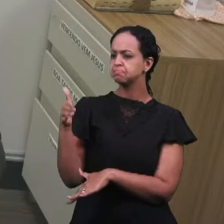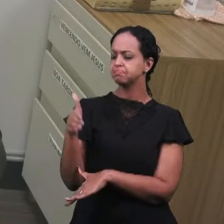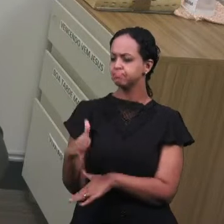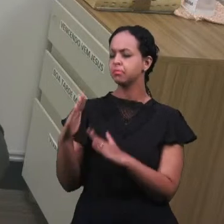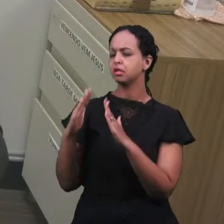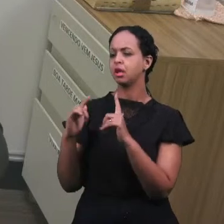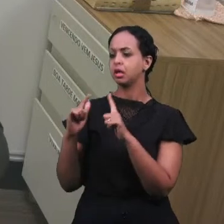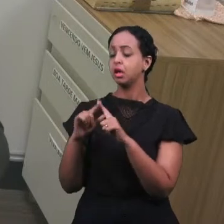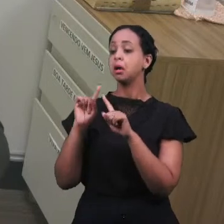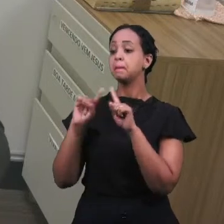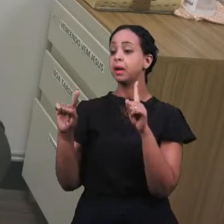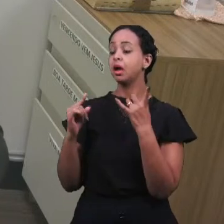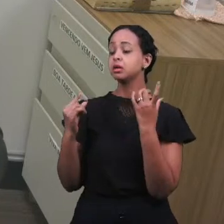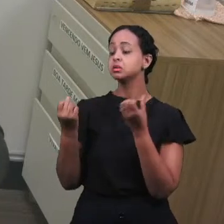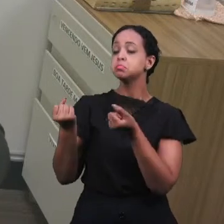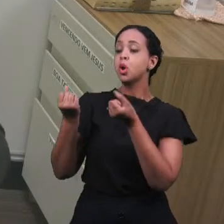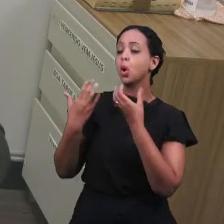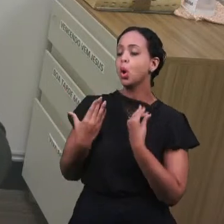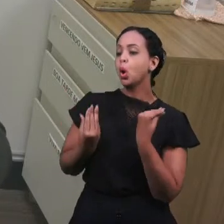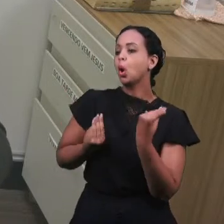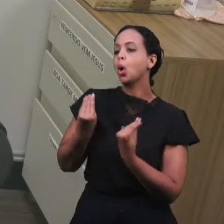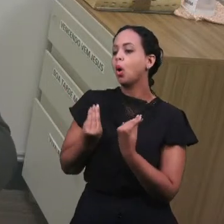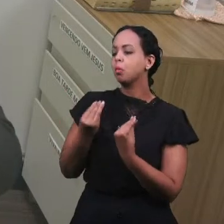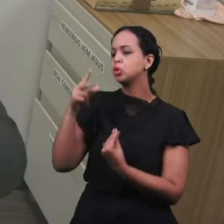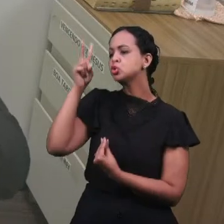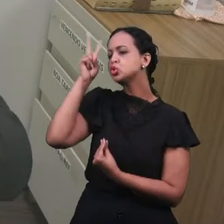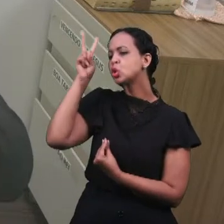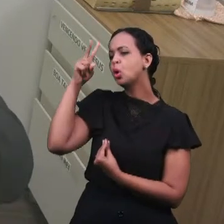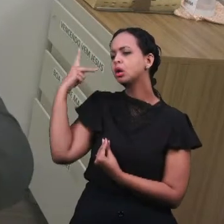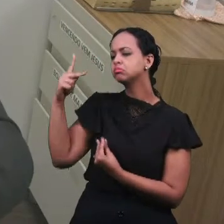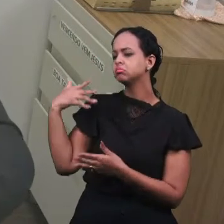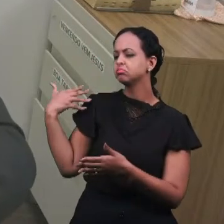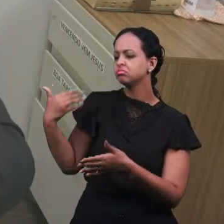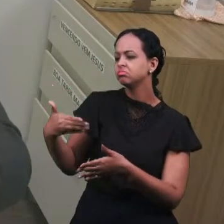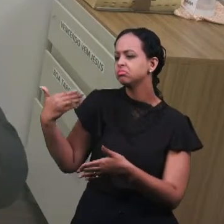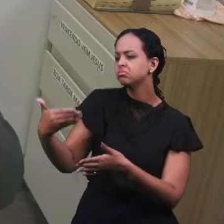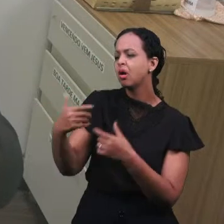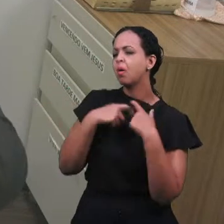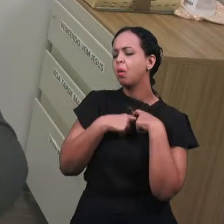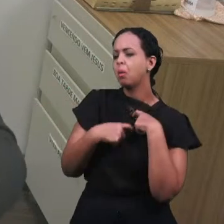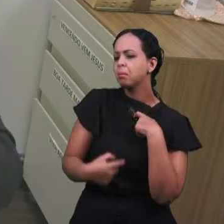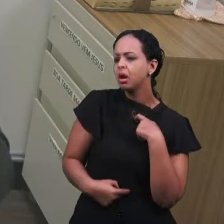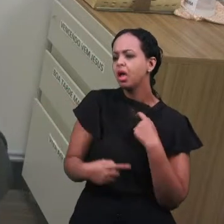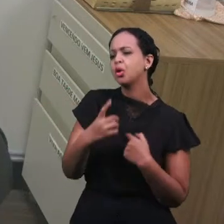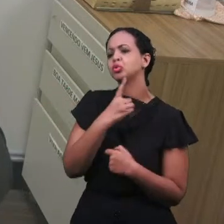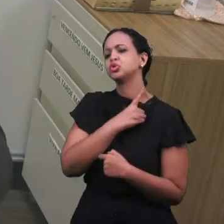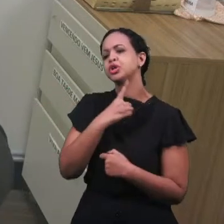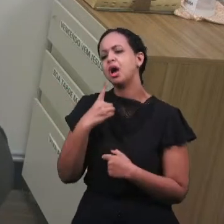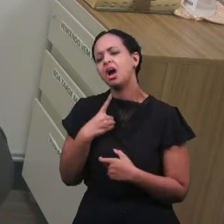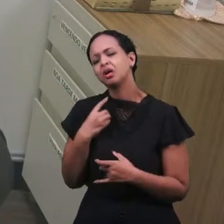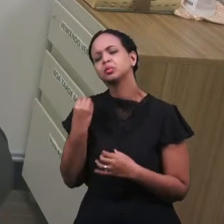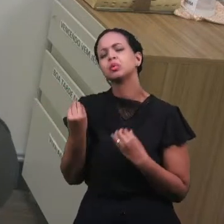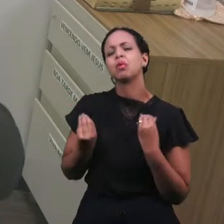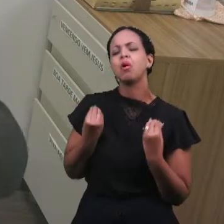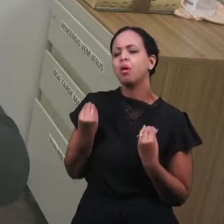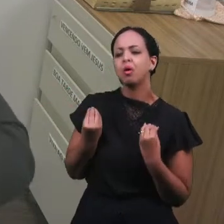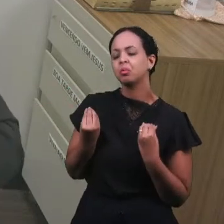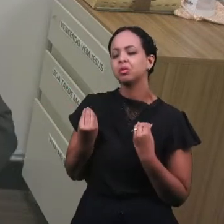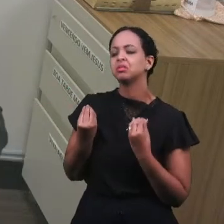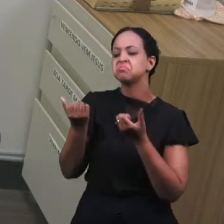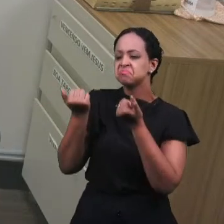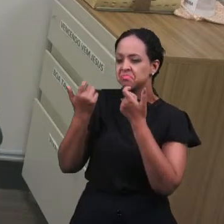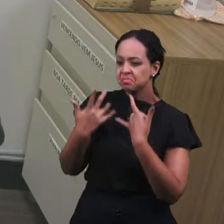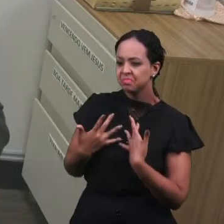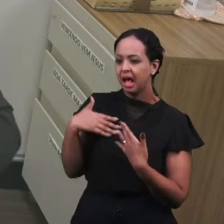Jesus? E como é que foi depois a sua trajetória? Virou um obreiro, depois foi diácono. Como é que foi essa trajetória até